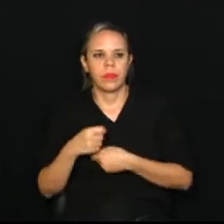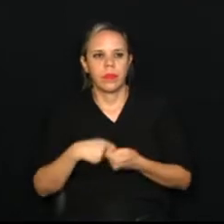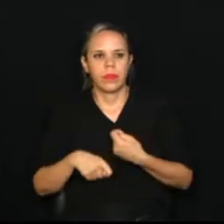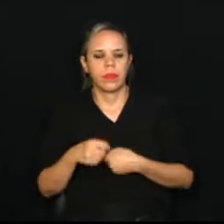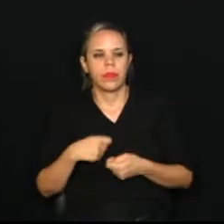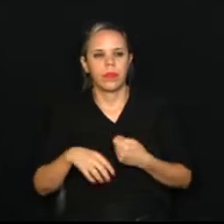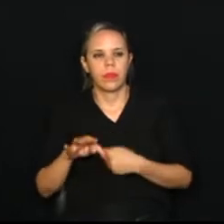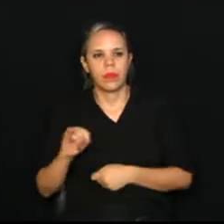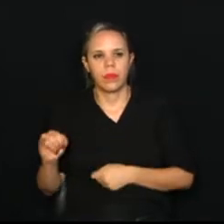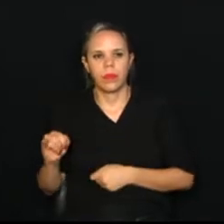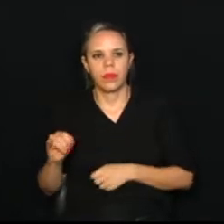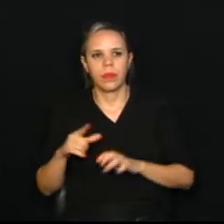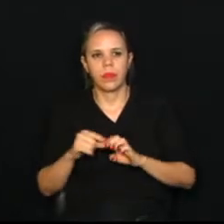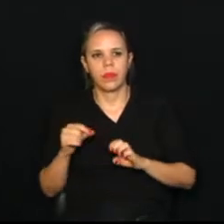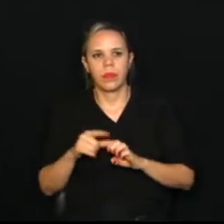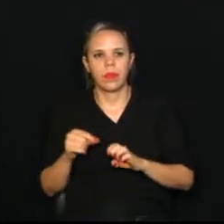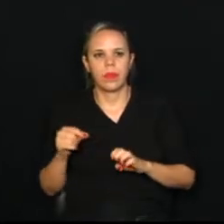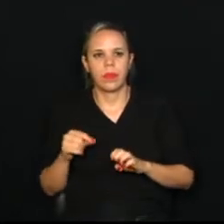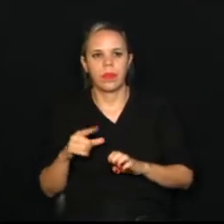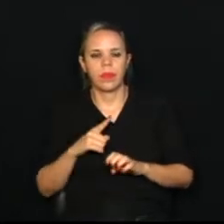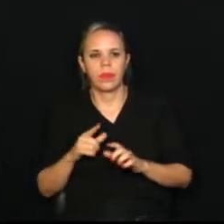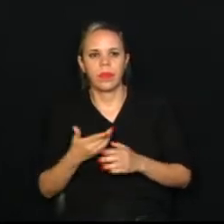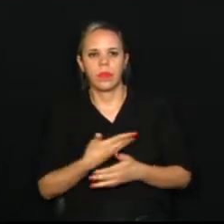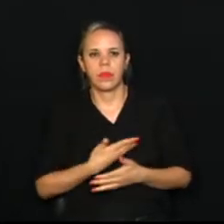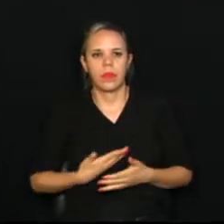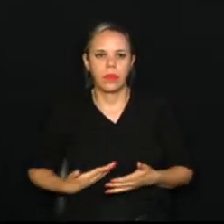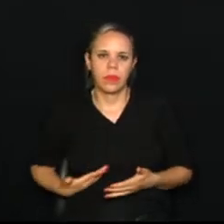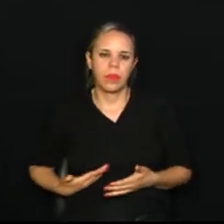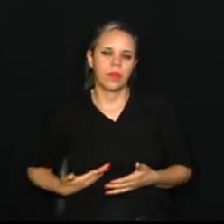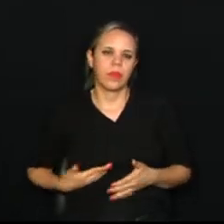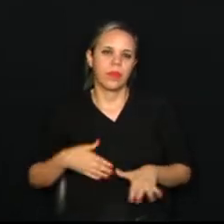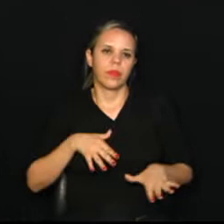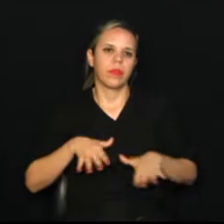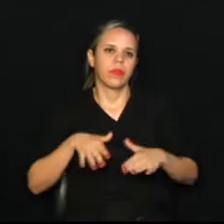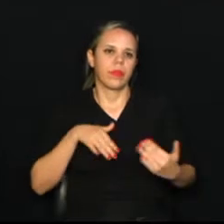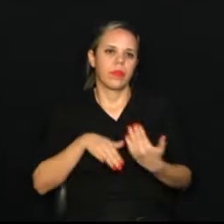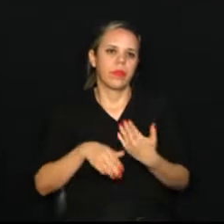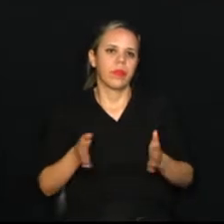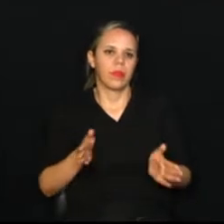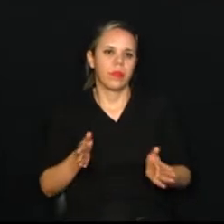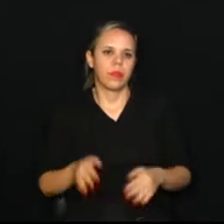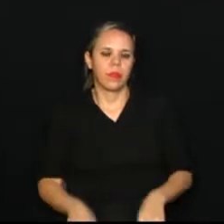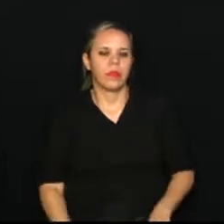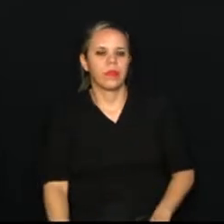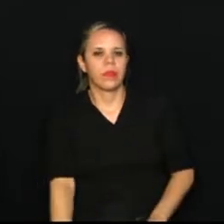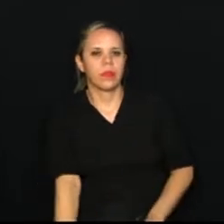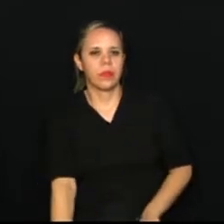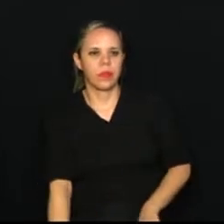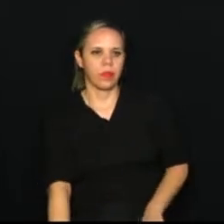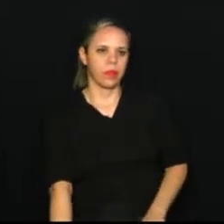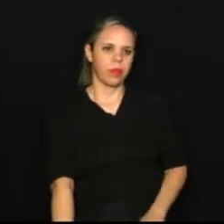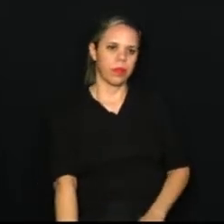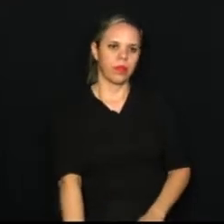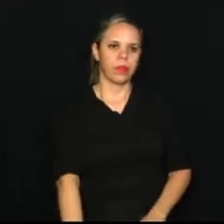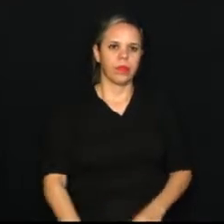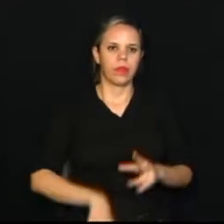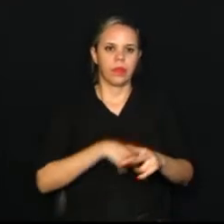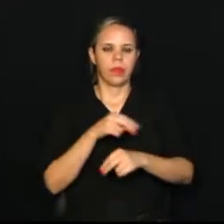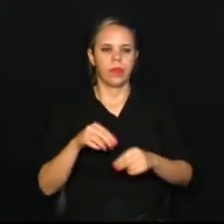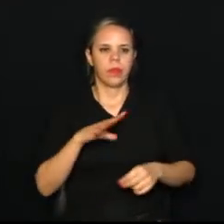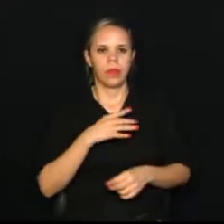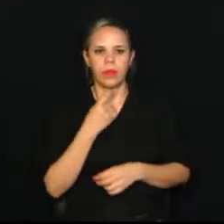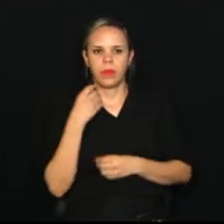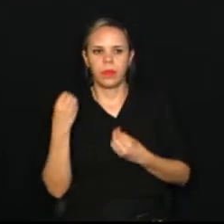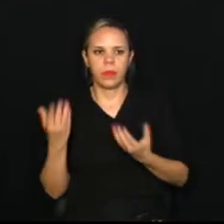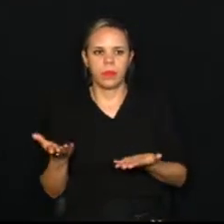de TI, empreendedorismo, governança e mobilidade e acessibilidade, que tem dado prêmios para a cidade de